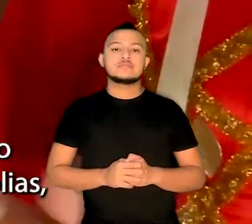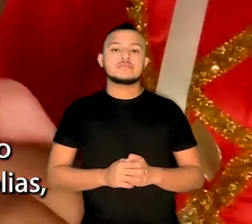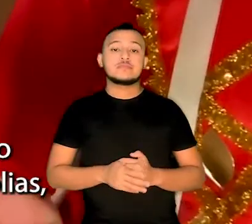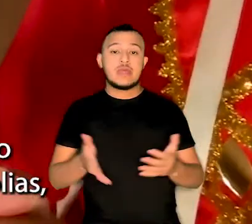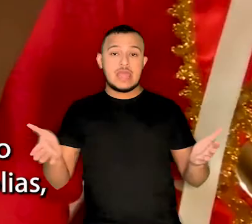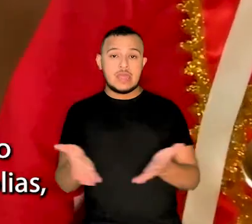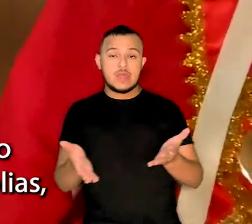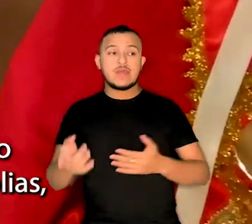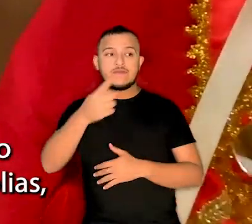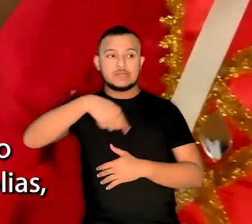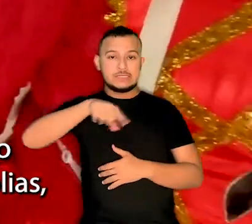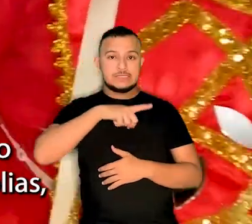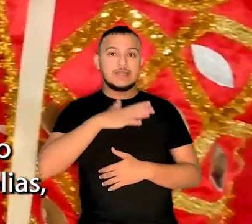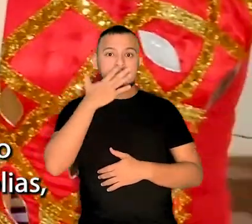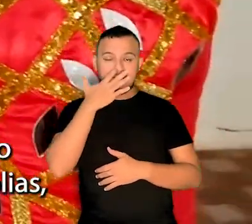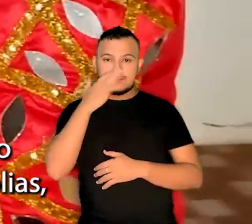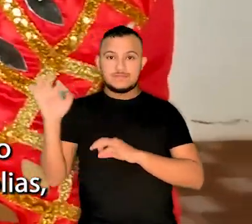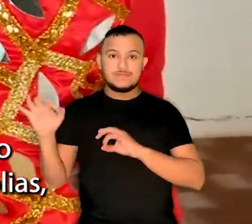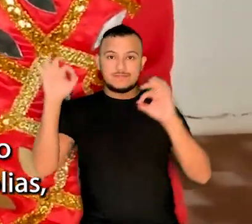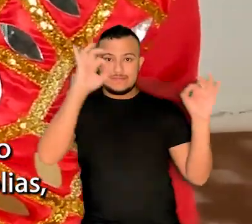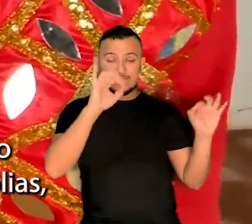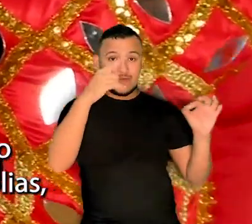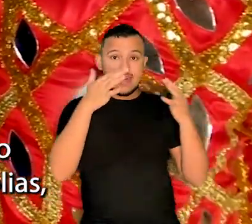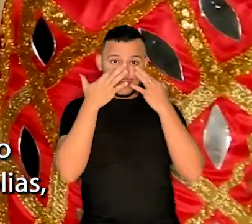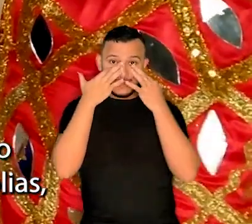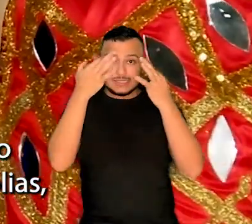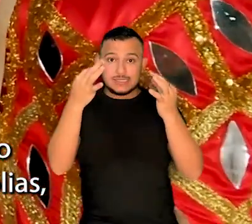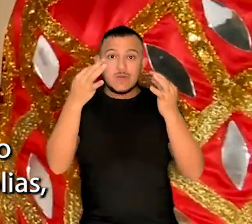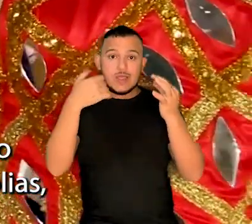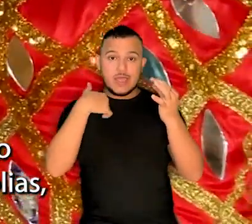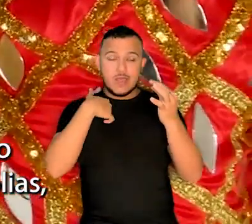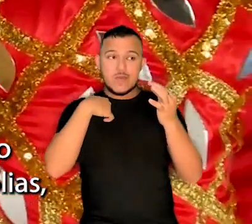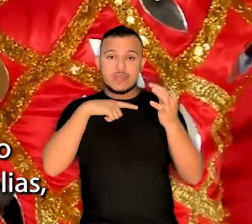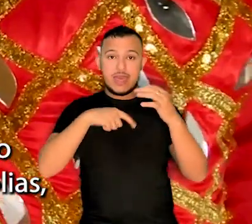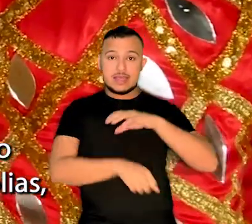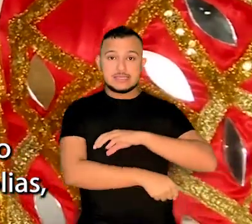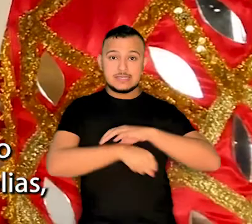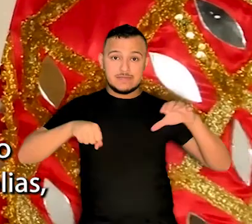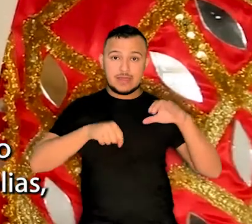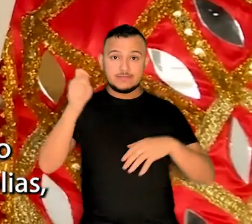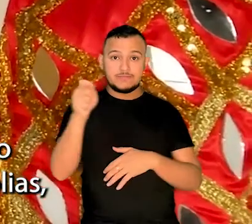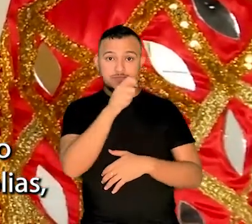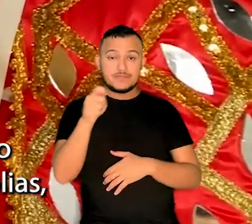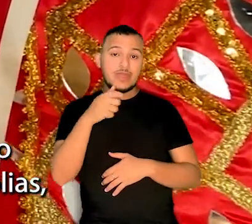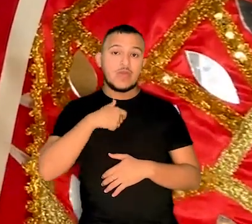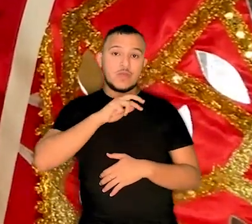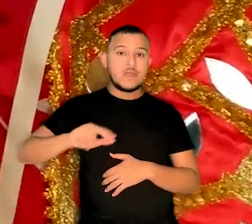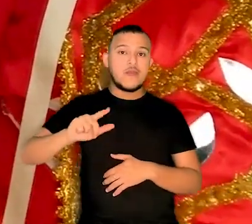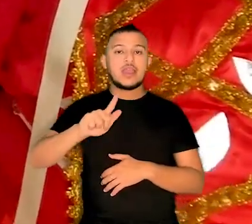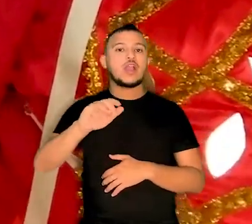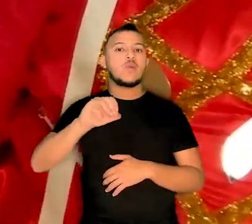Agora, como você está me insultando, preste minha atenção, que eu estou com minha espada na mão. Eu não sou